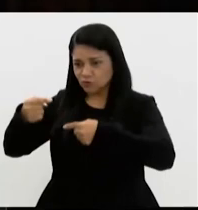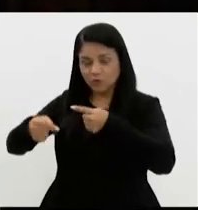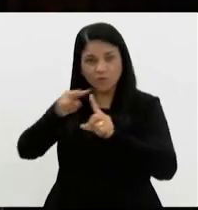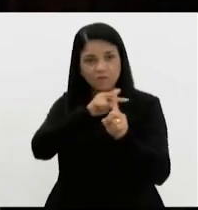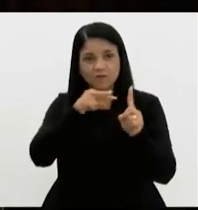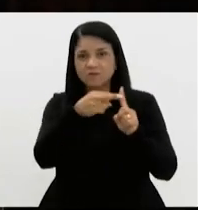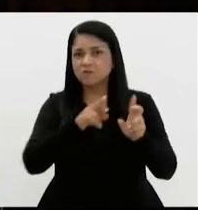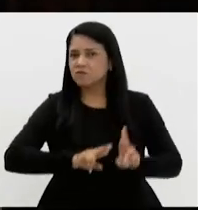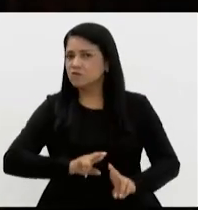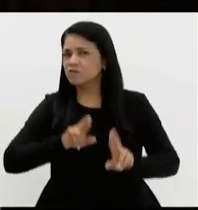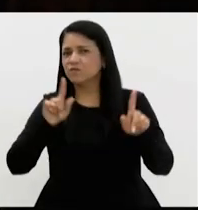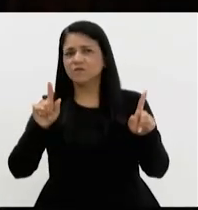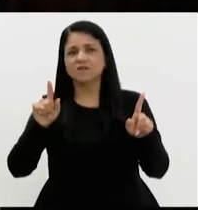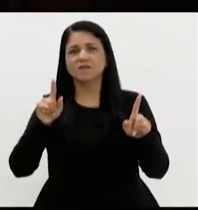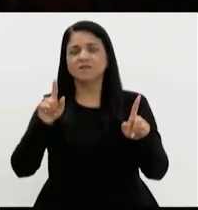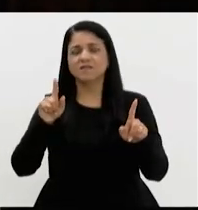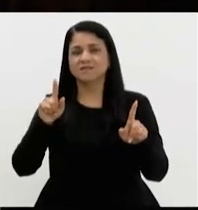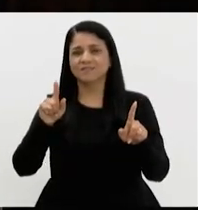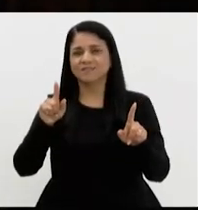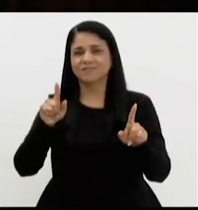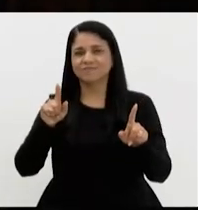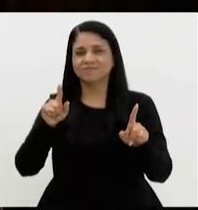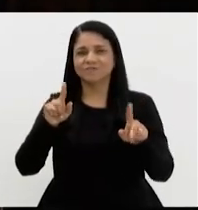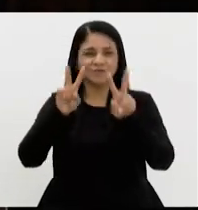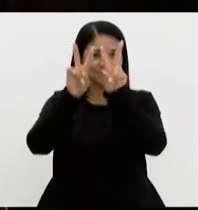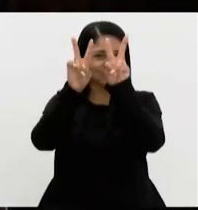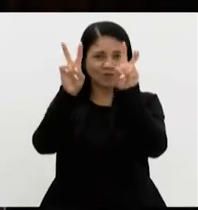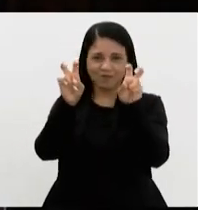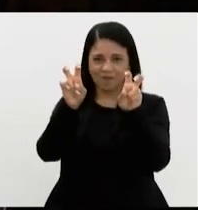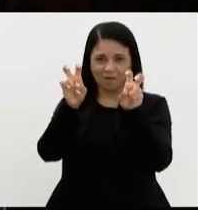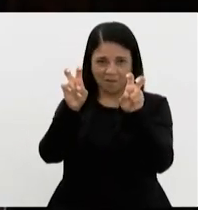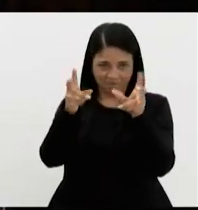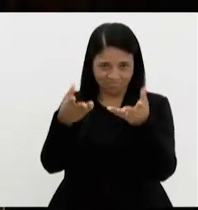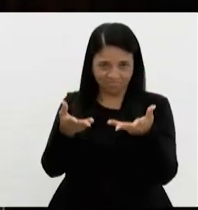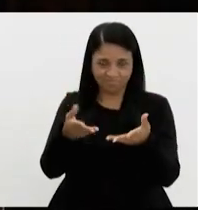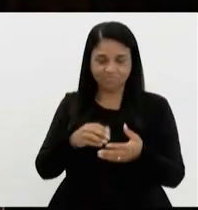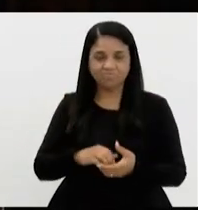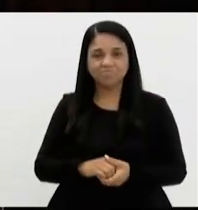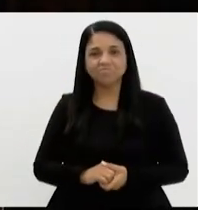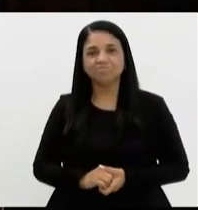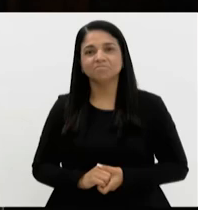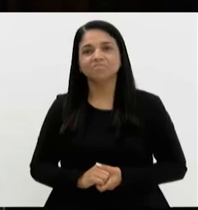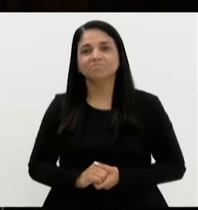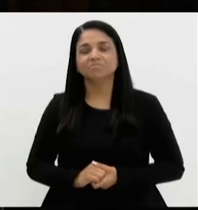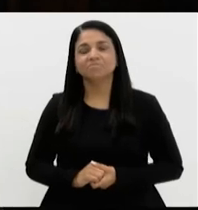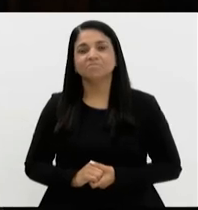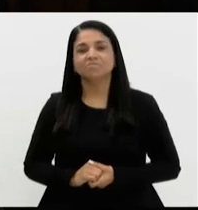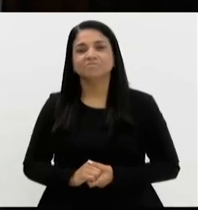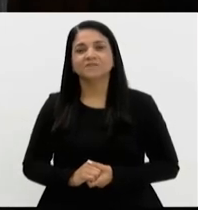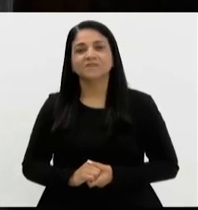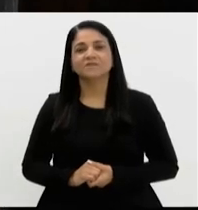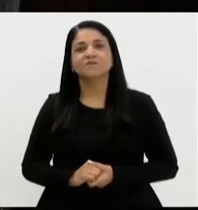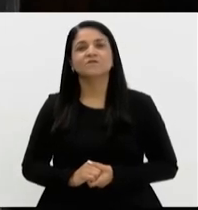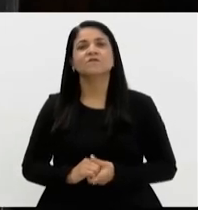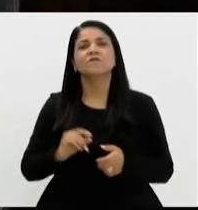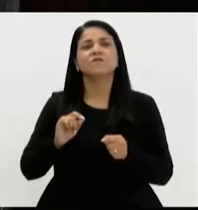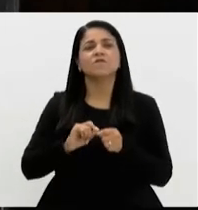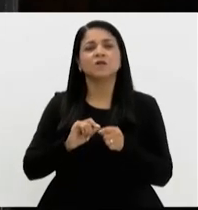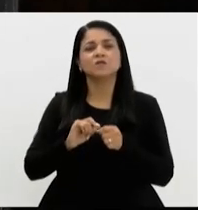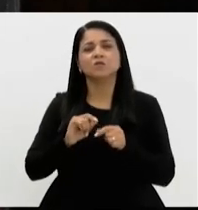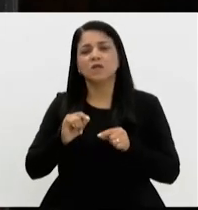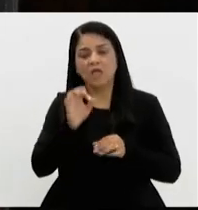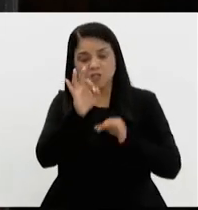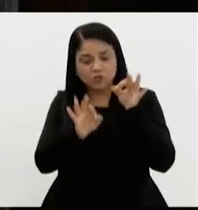visão completamente diferente daquele tema que nos é colocado ali ministra e isso faz com que a jurisprudência